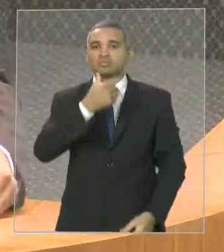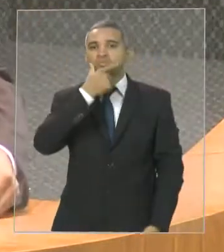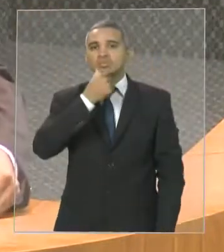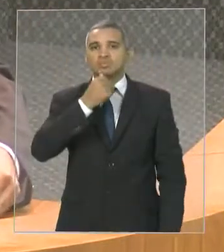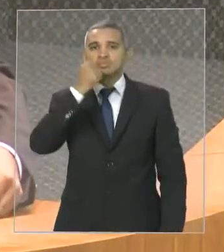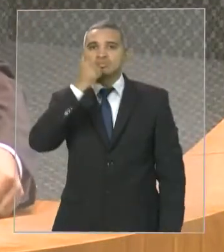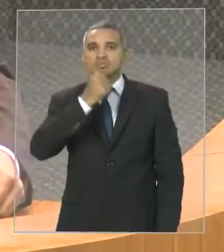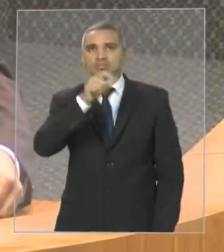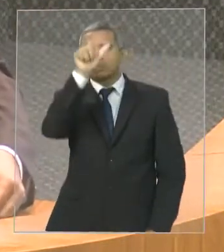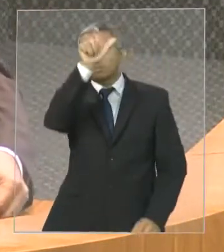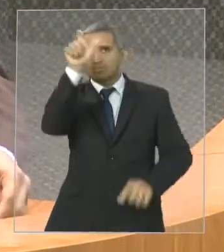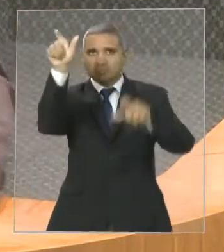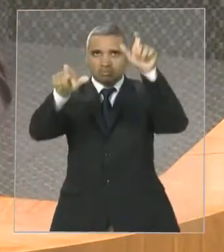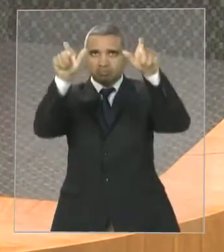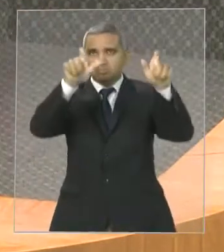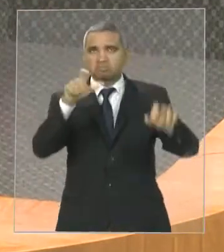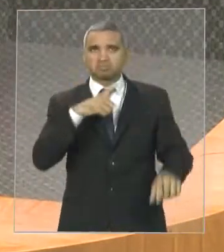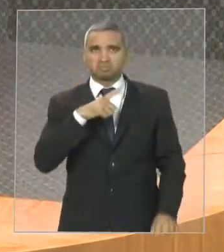valorosos.